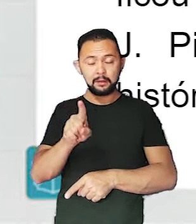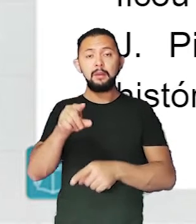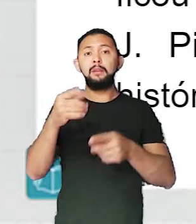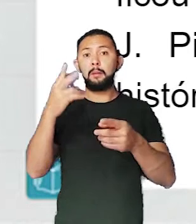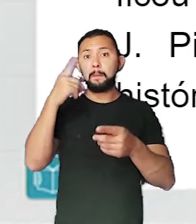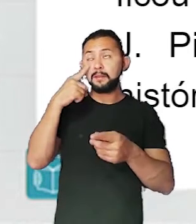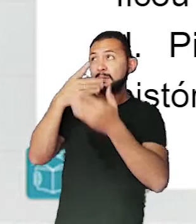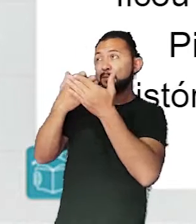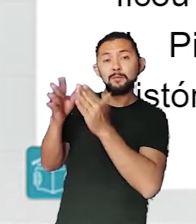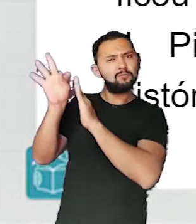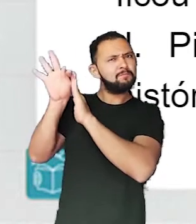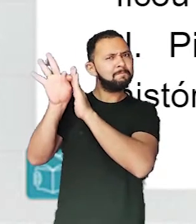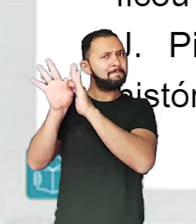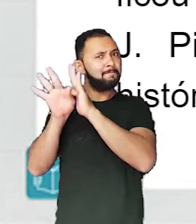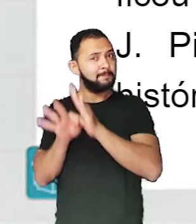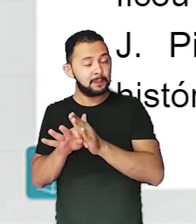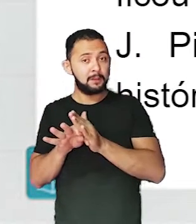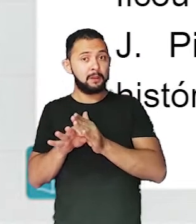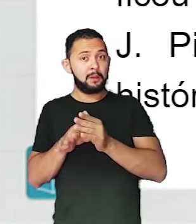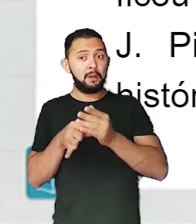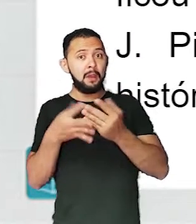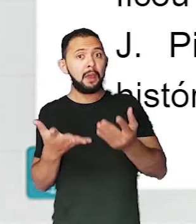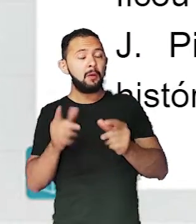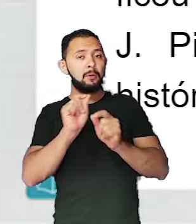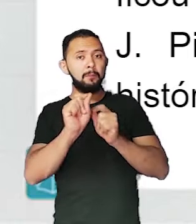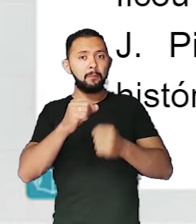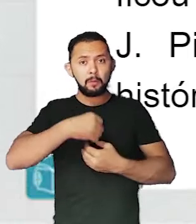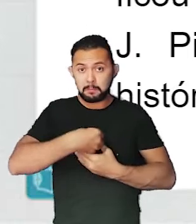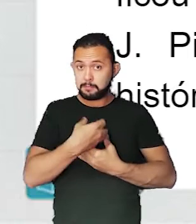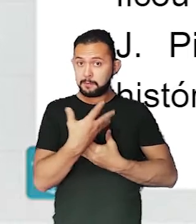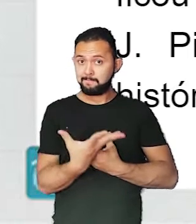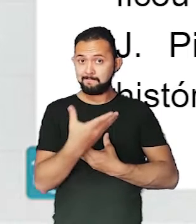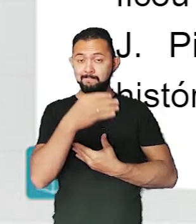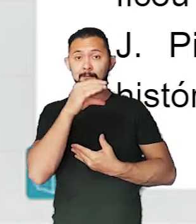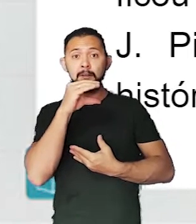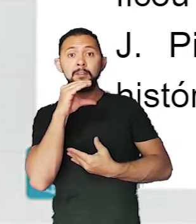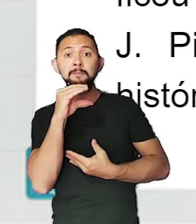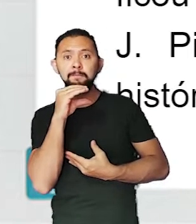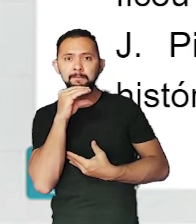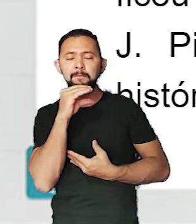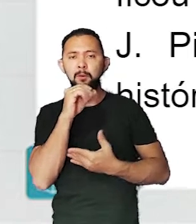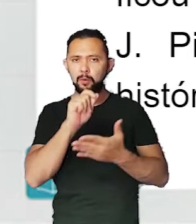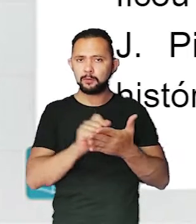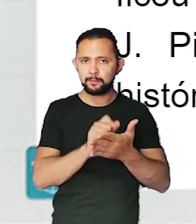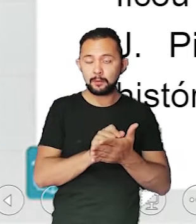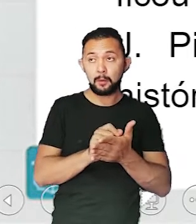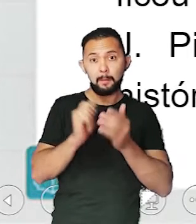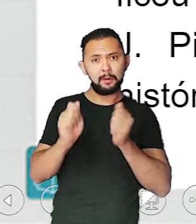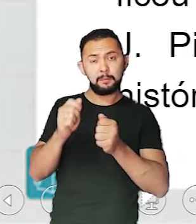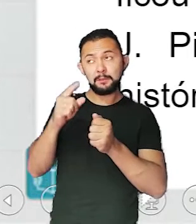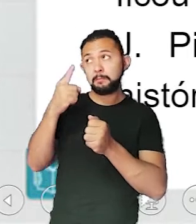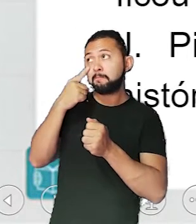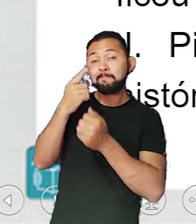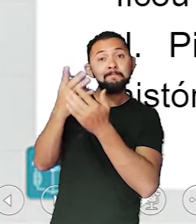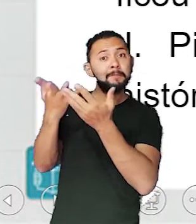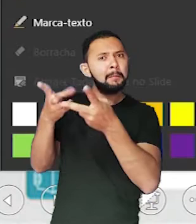com J. Pinto Fernandes, que não tinha entrado na história, certo? O que nós podemos analisar aqui nesse texto já de cara,